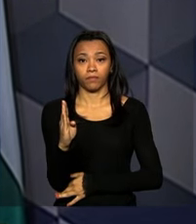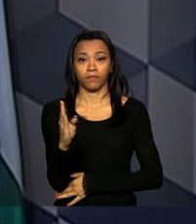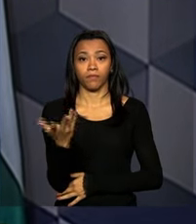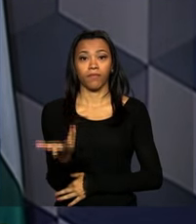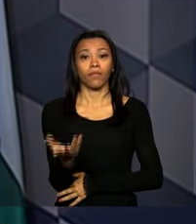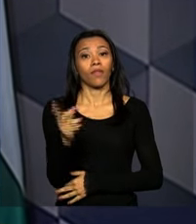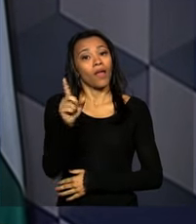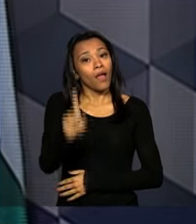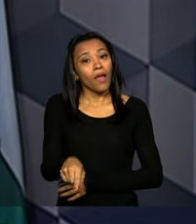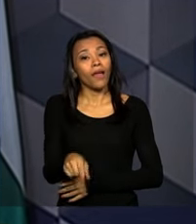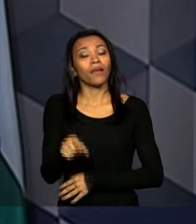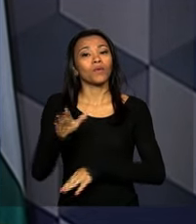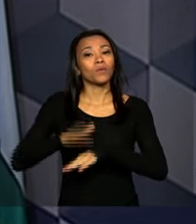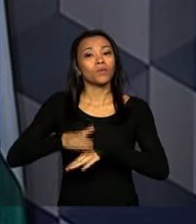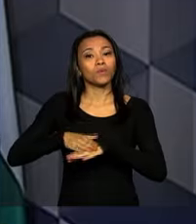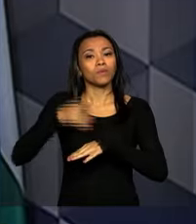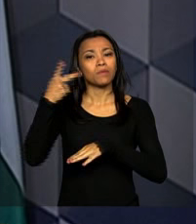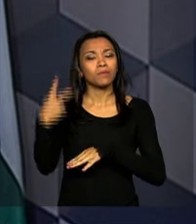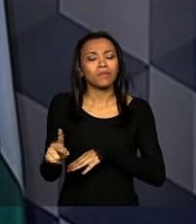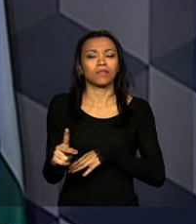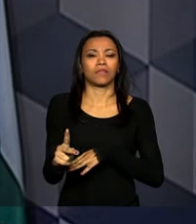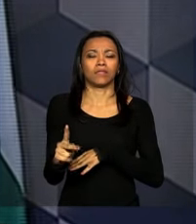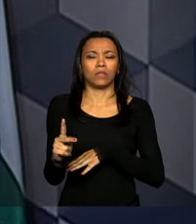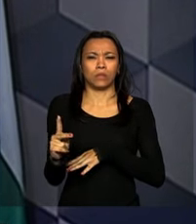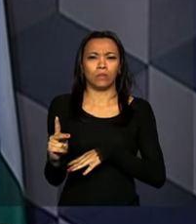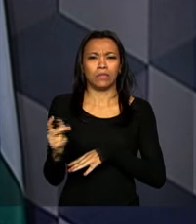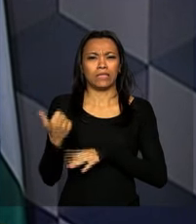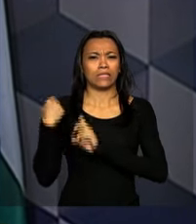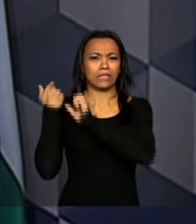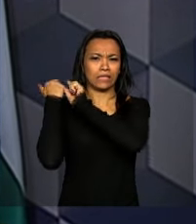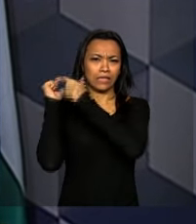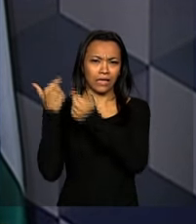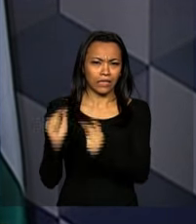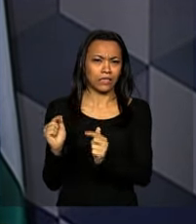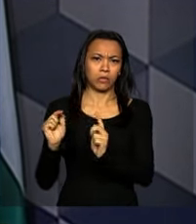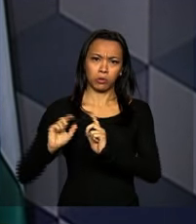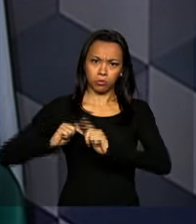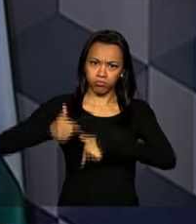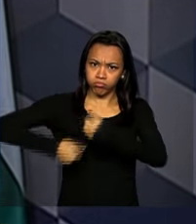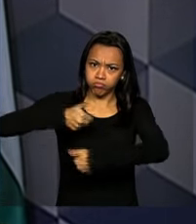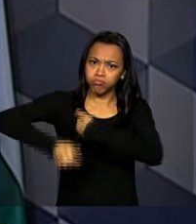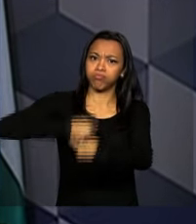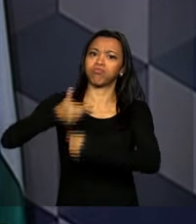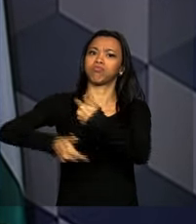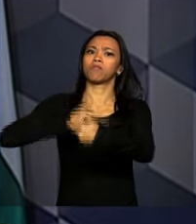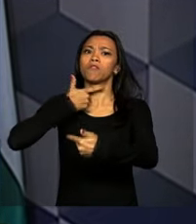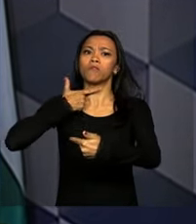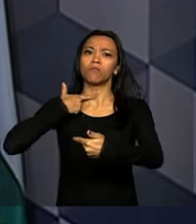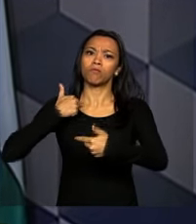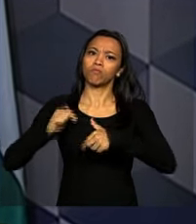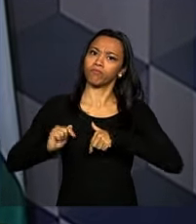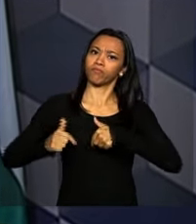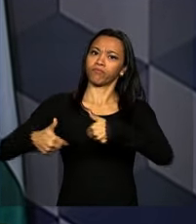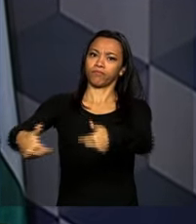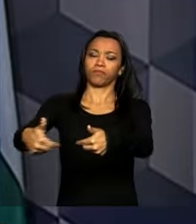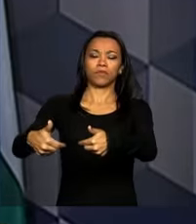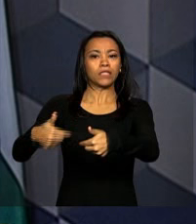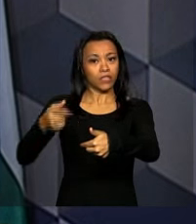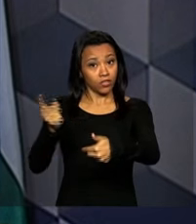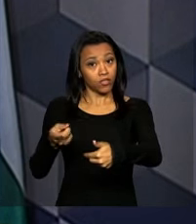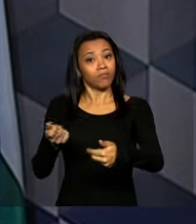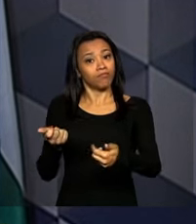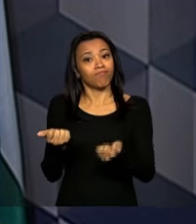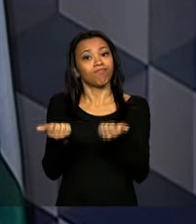é com a sua capilaridade, a sua tradição e a sua vontade de fazer crédito